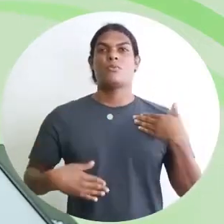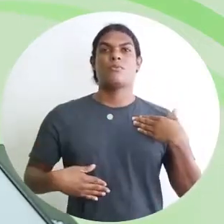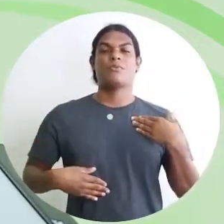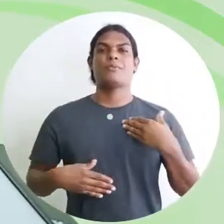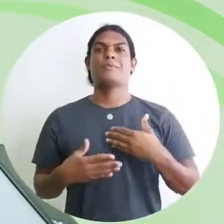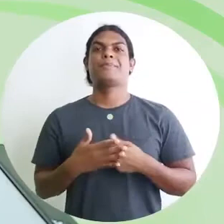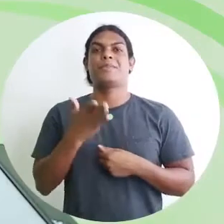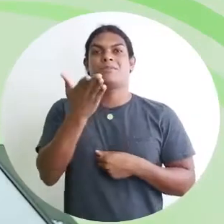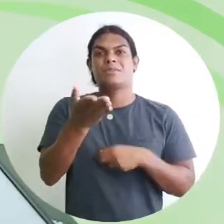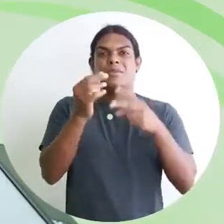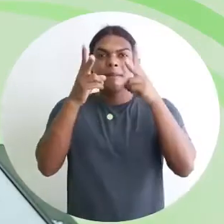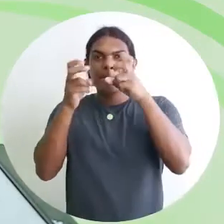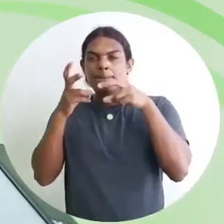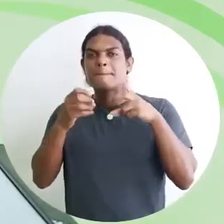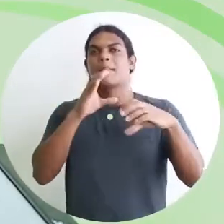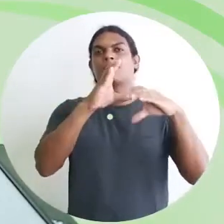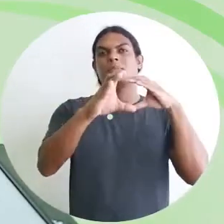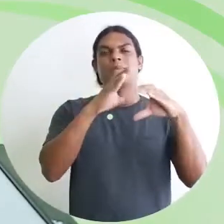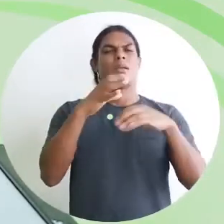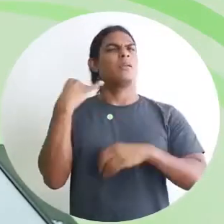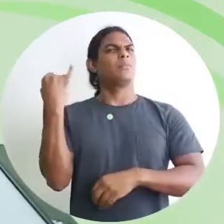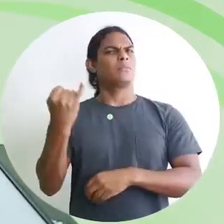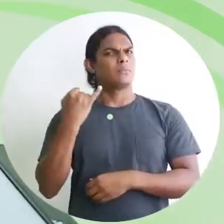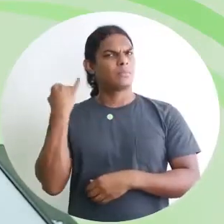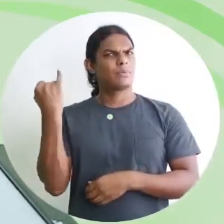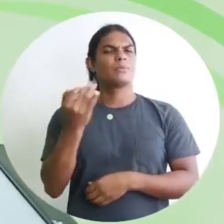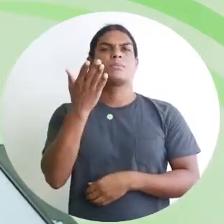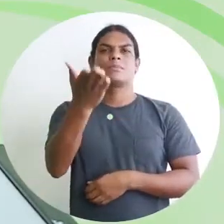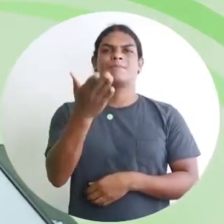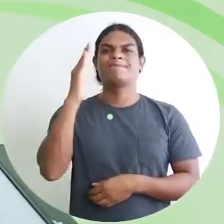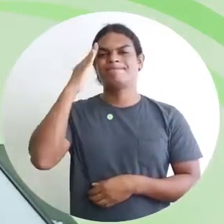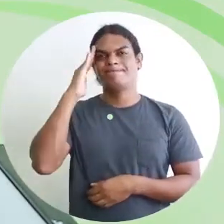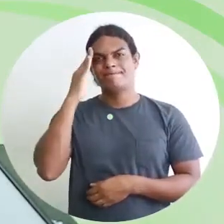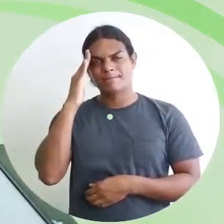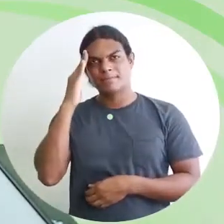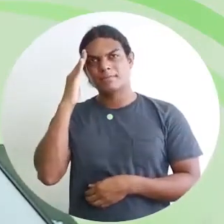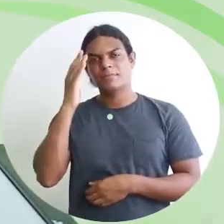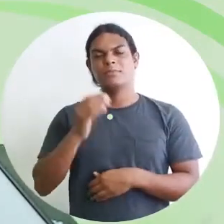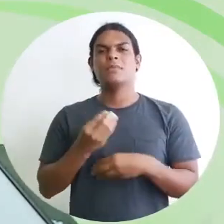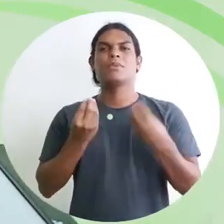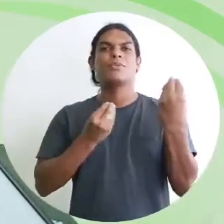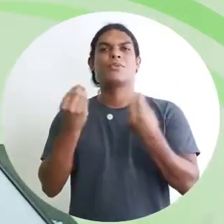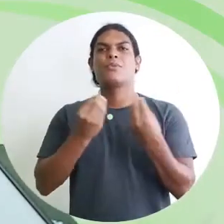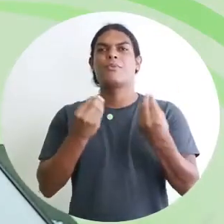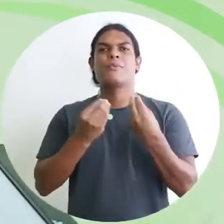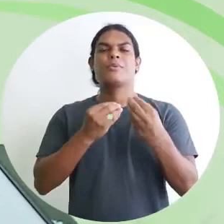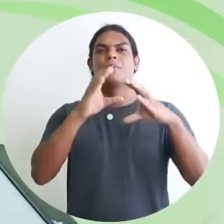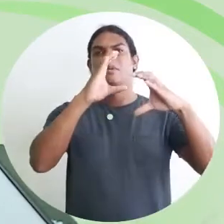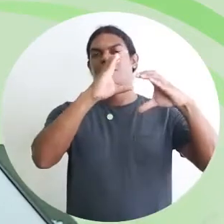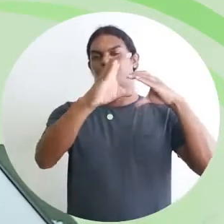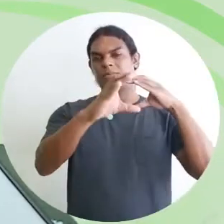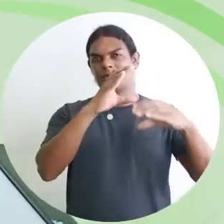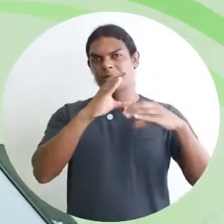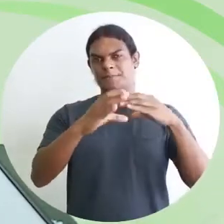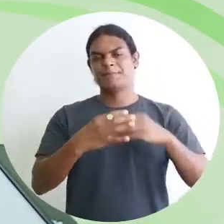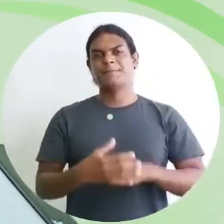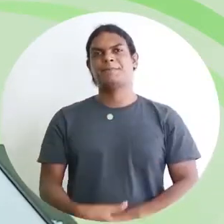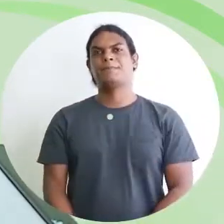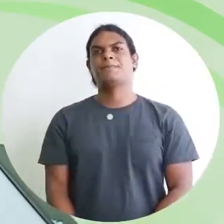a comunicação dela. Isso é importantíssimo para a gente poder entender o processo da comunicação.